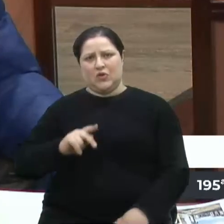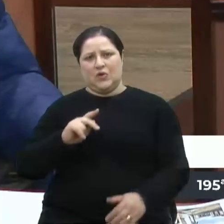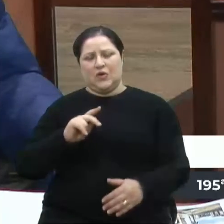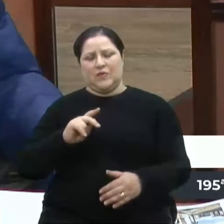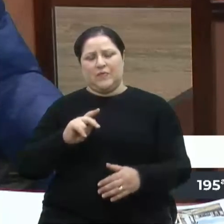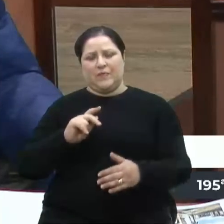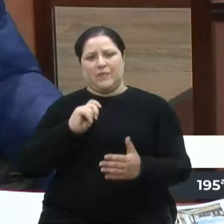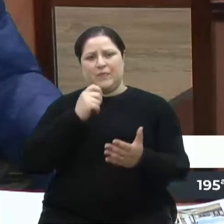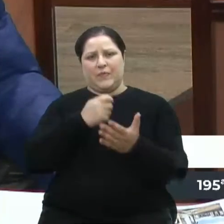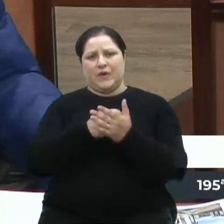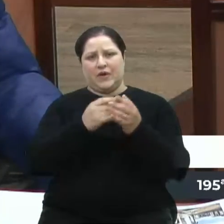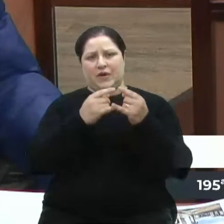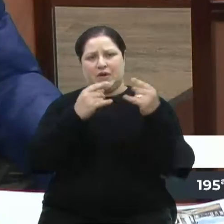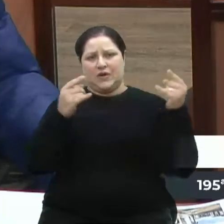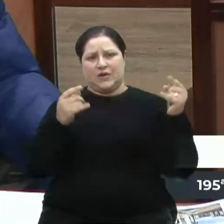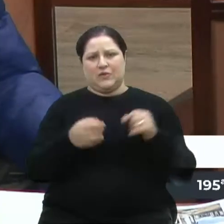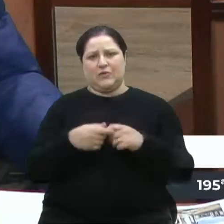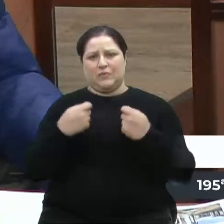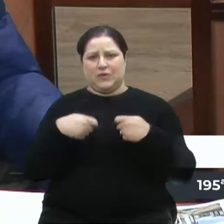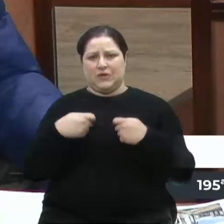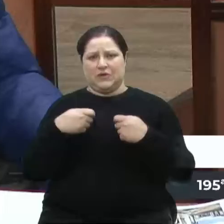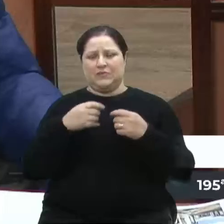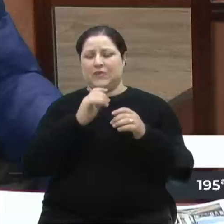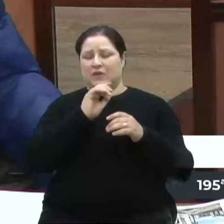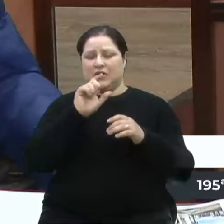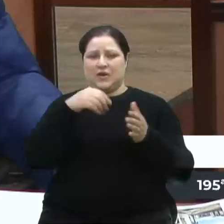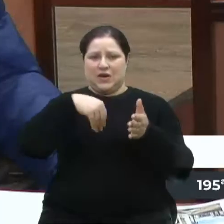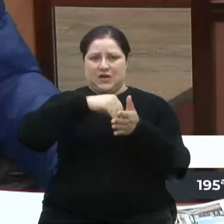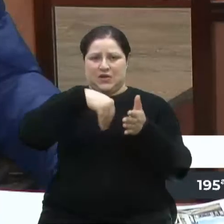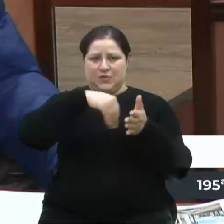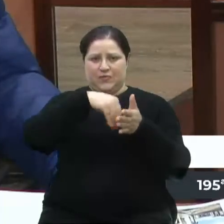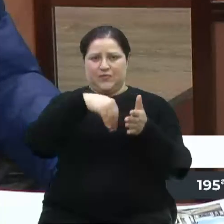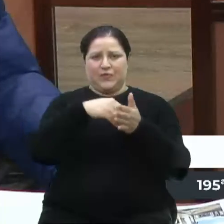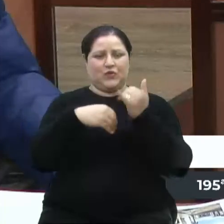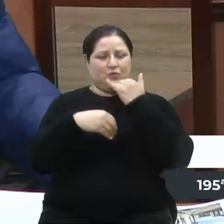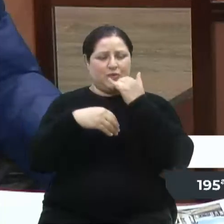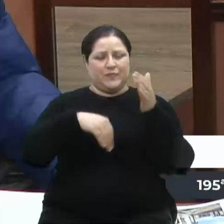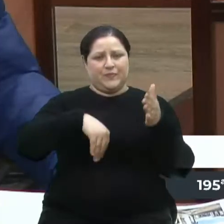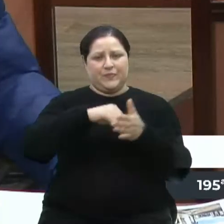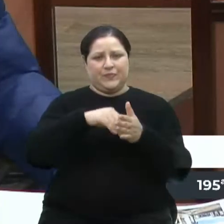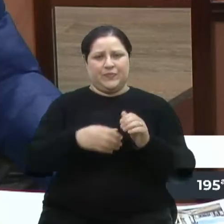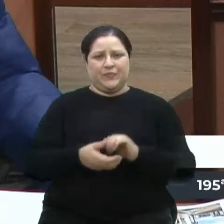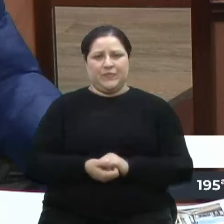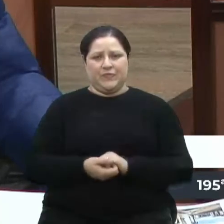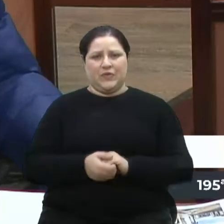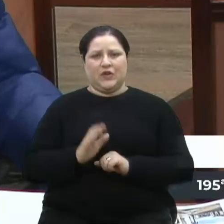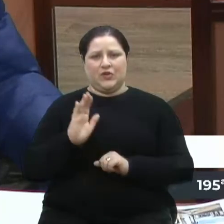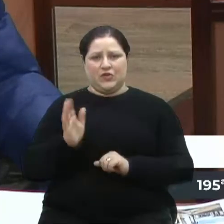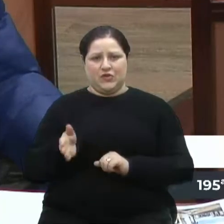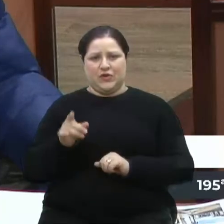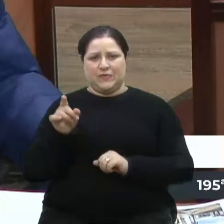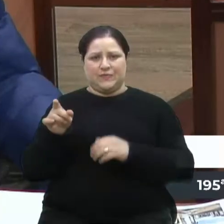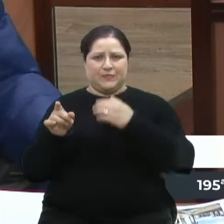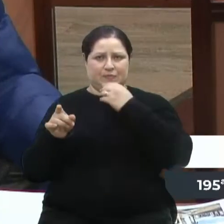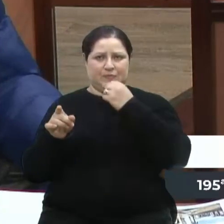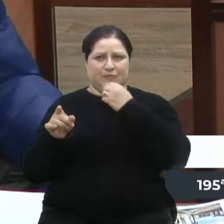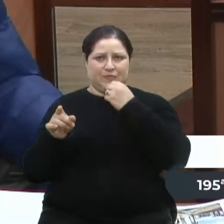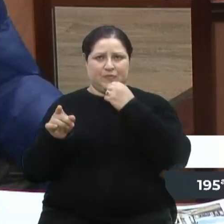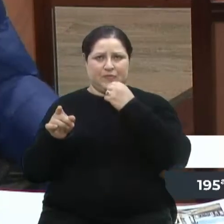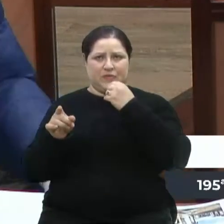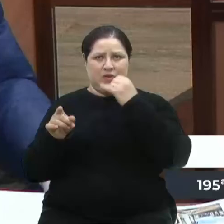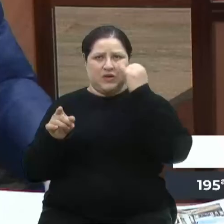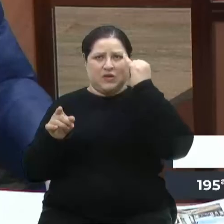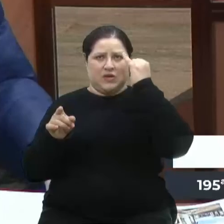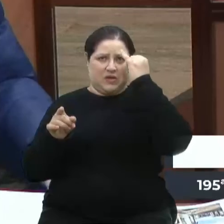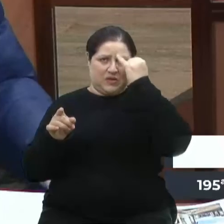assim, algumas coisas que a gente tem que dar uma pensada. Esse novo valor, como os colegas já falaram, o vereador D'Ambrosio trouxe a matemática fria e falou sobre isso,